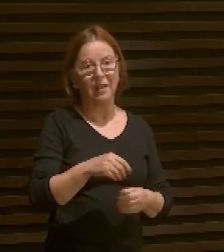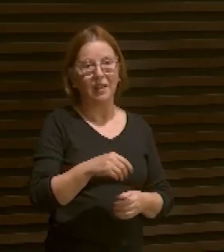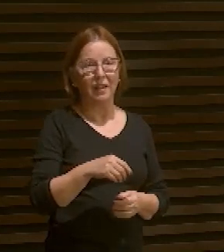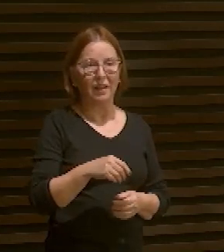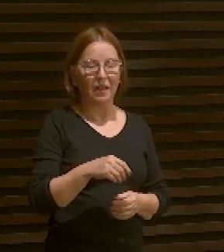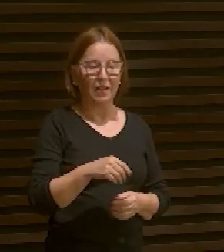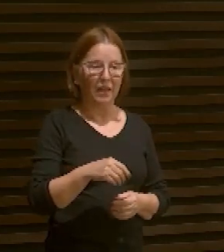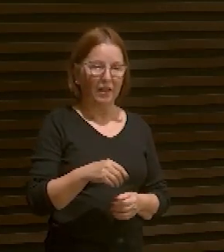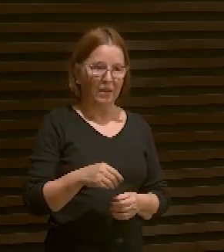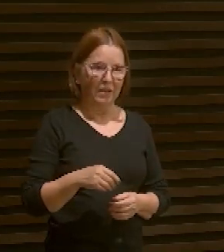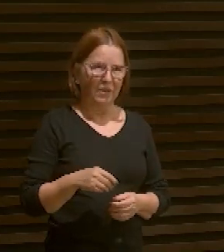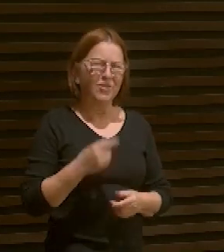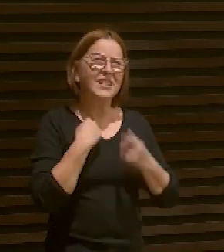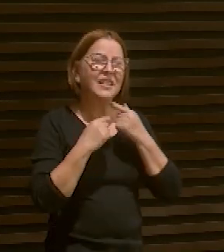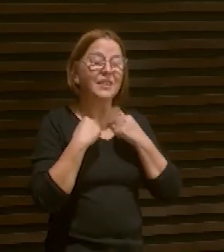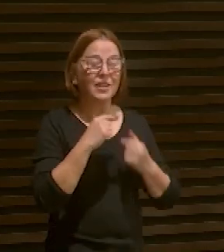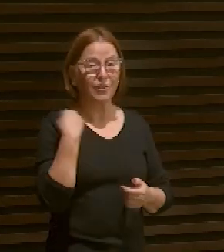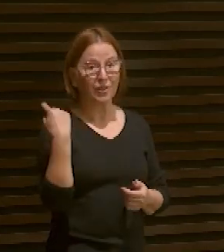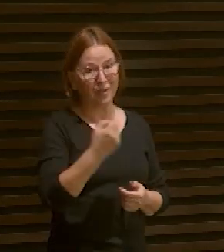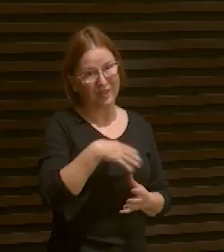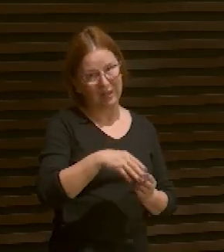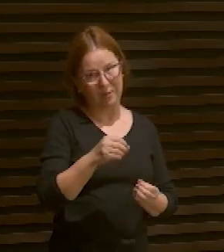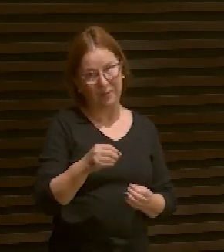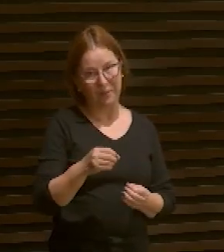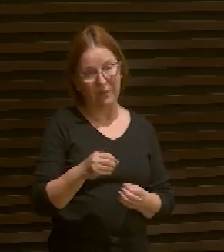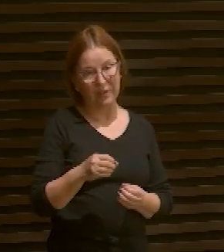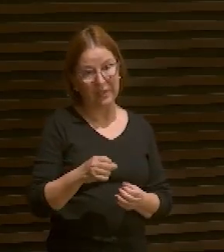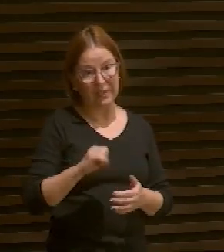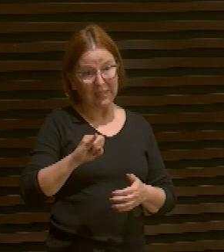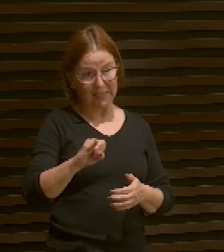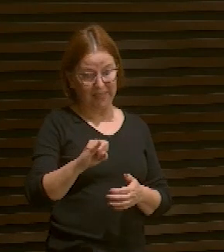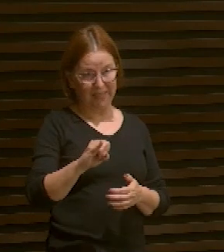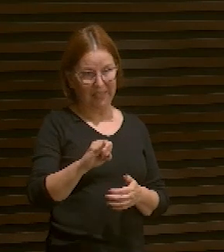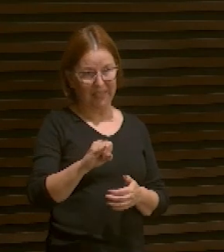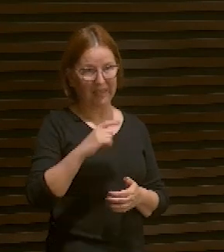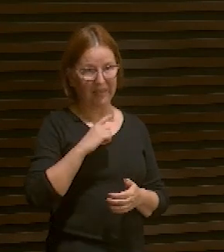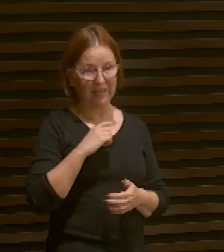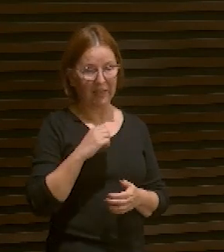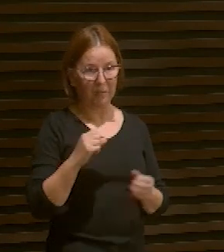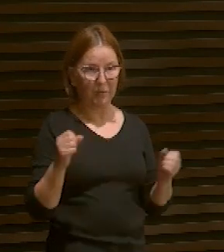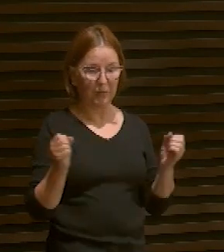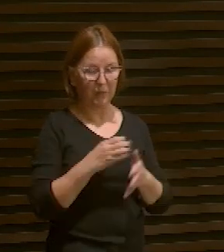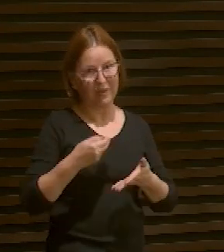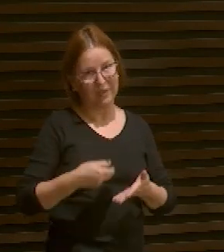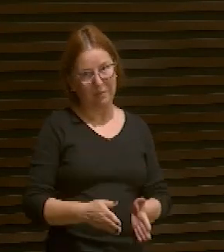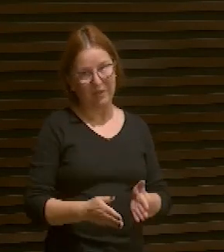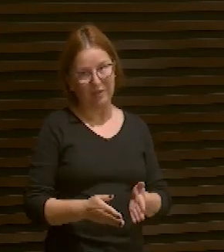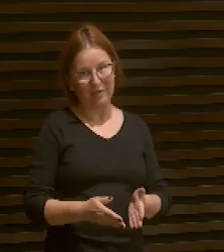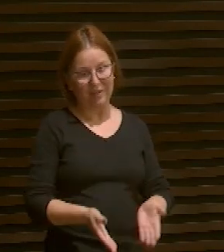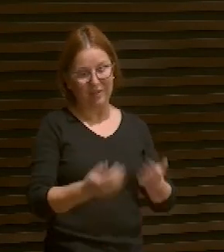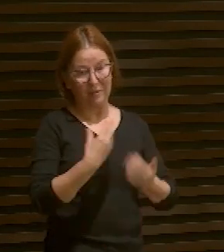o nosso espírito ganha a vida de Cristo, é vivificado pela experiência do novo nascimento, ganha